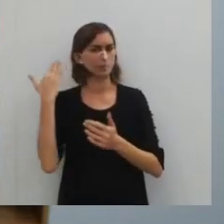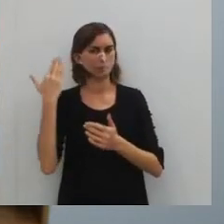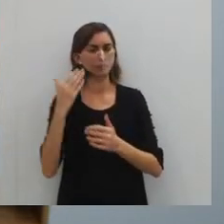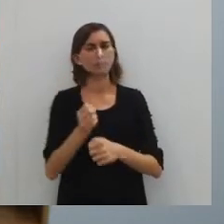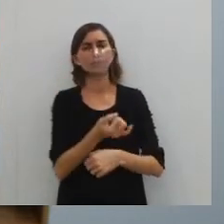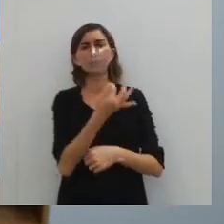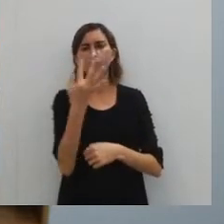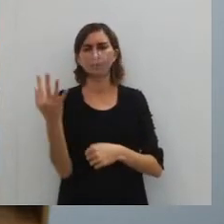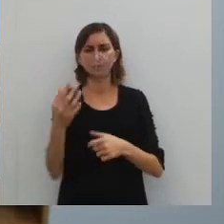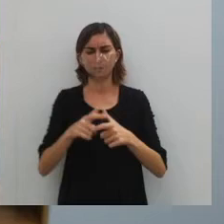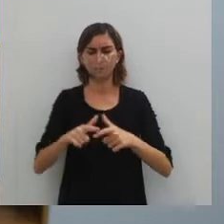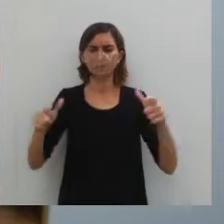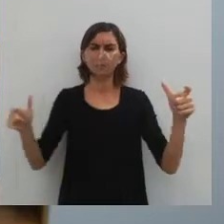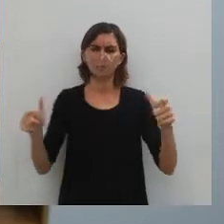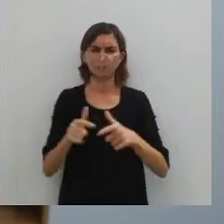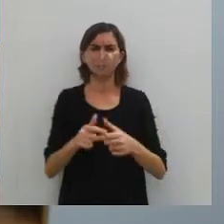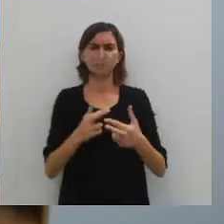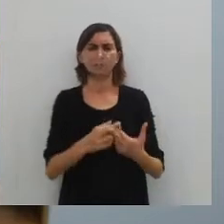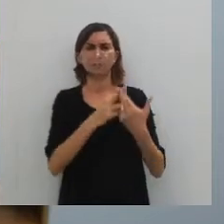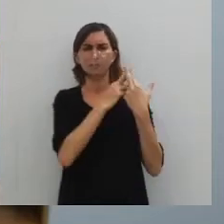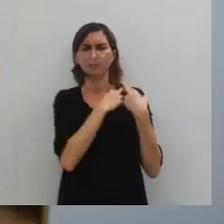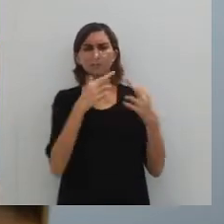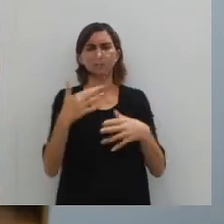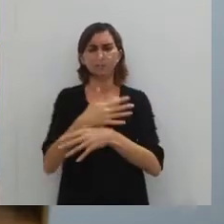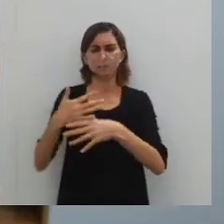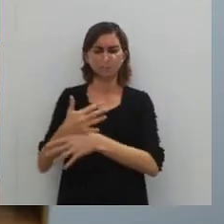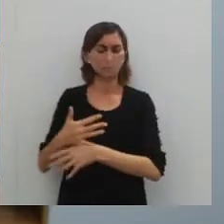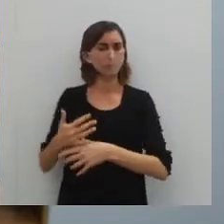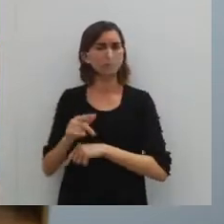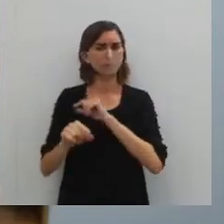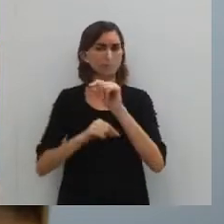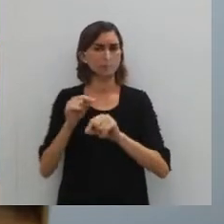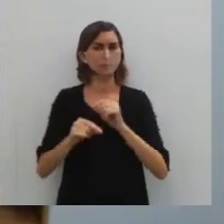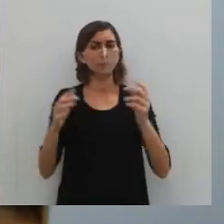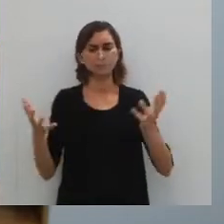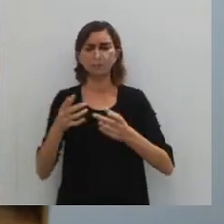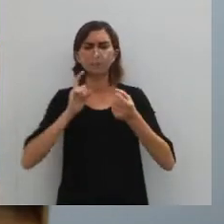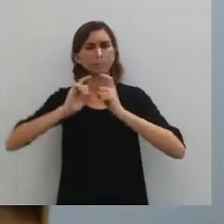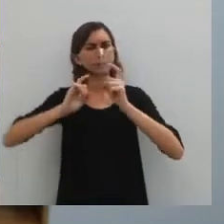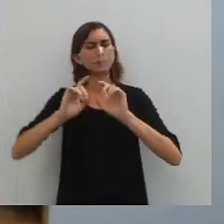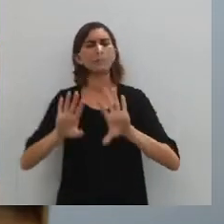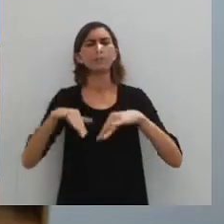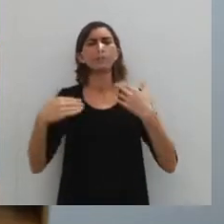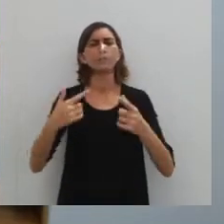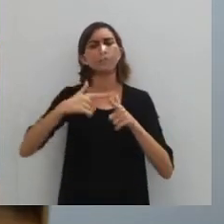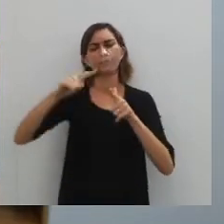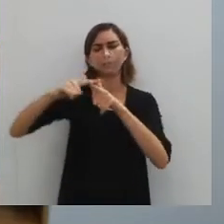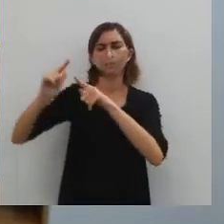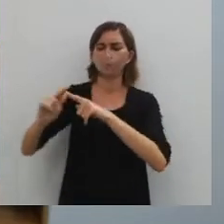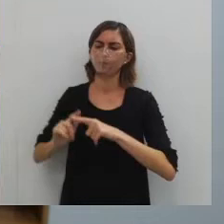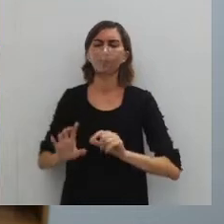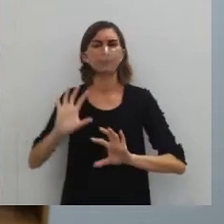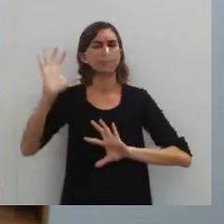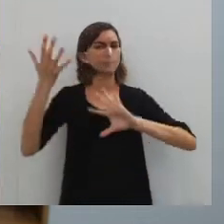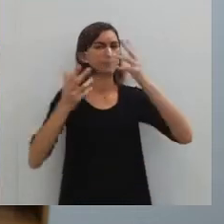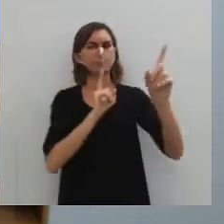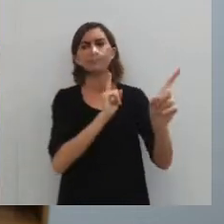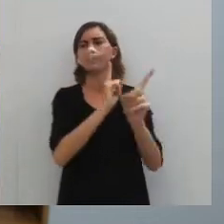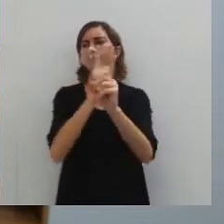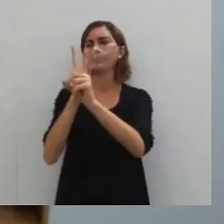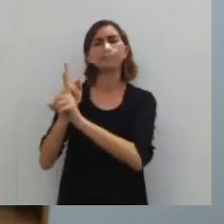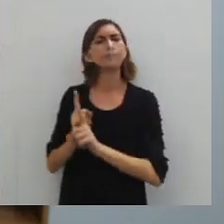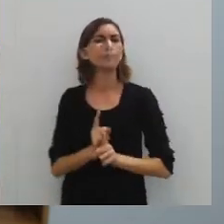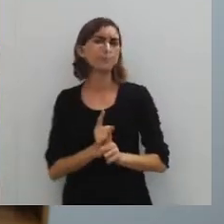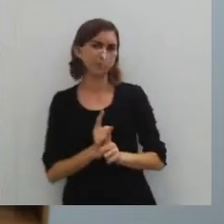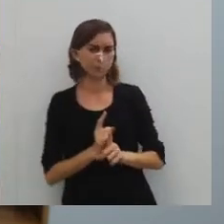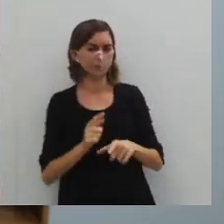quais são os tamanhos e funções das cidades e a gente hoje vai discutir um pouquinho quais são esses problemas que vamos encontrar